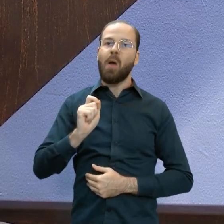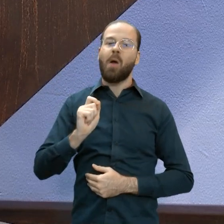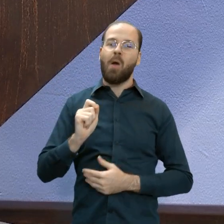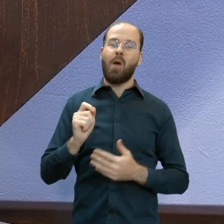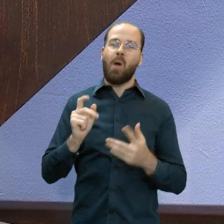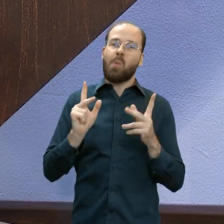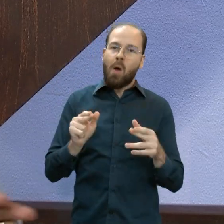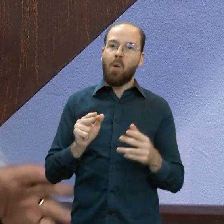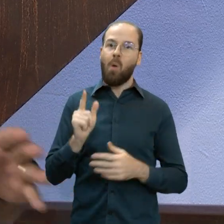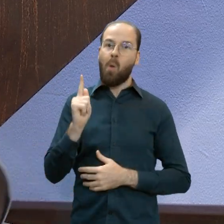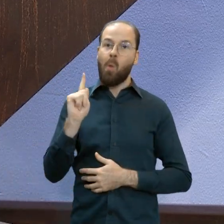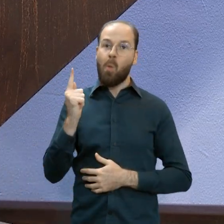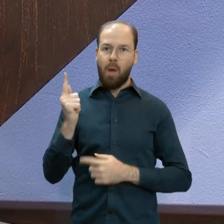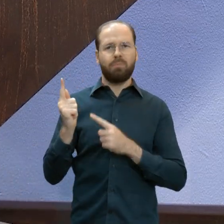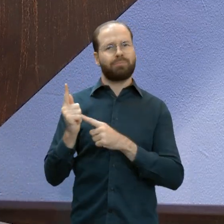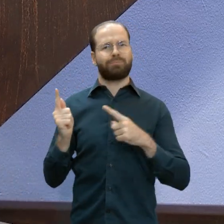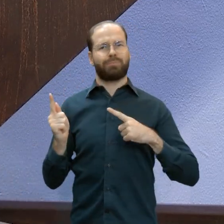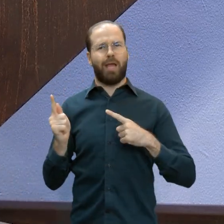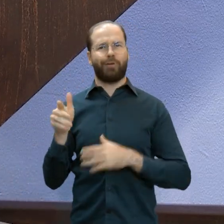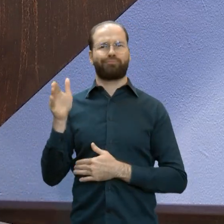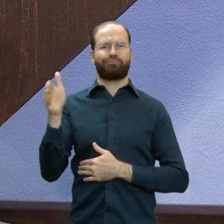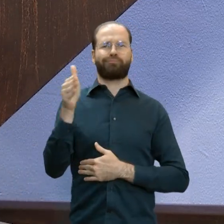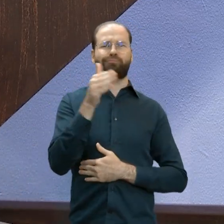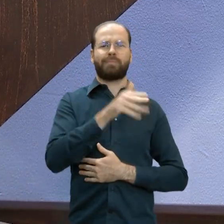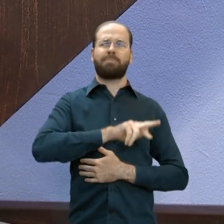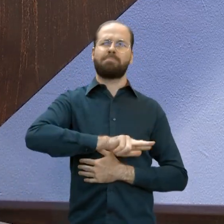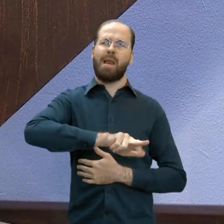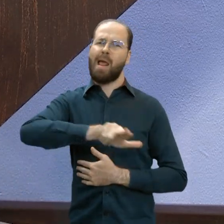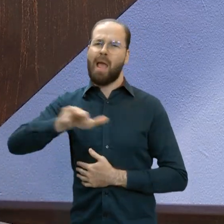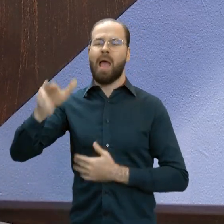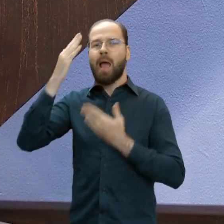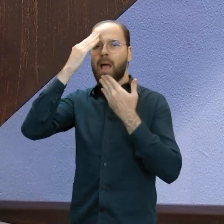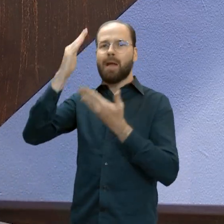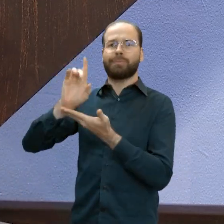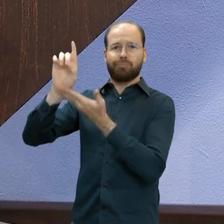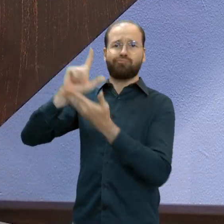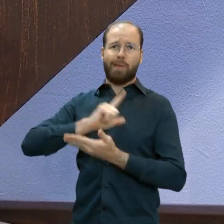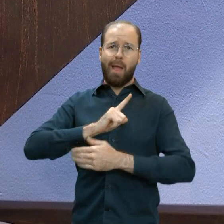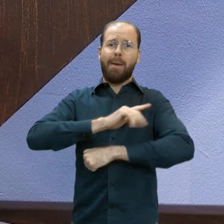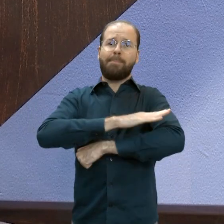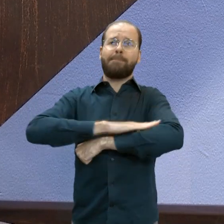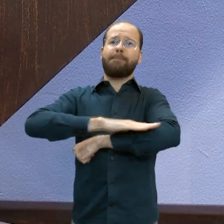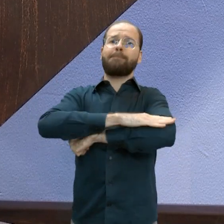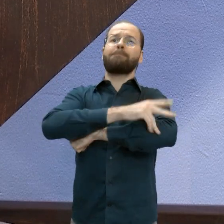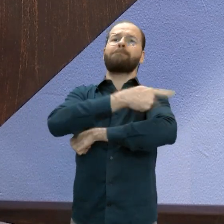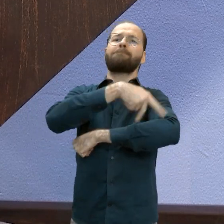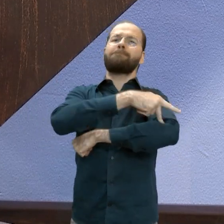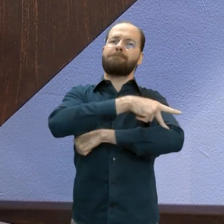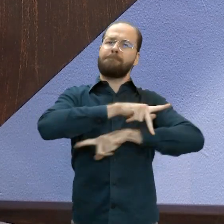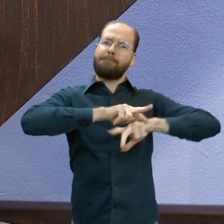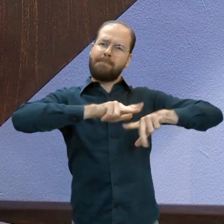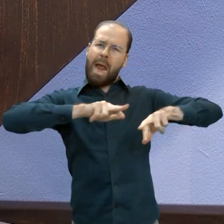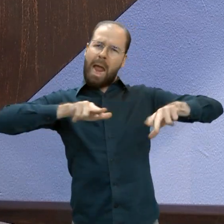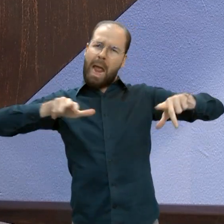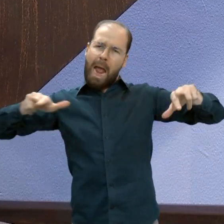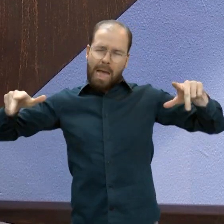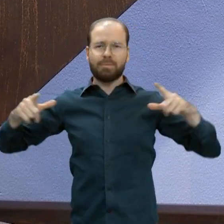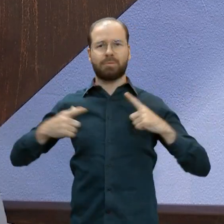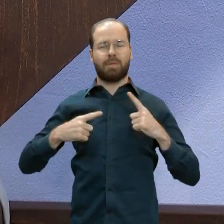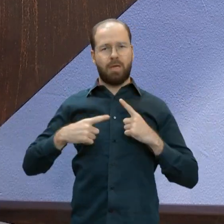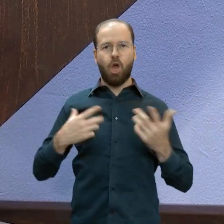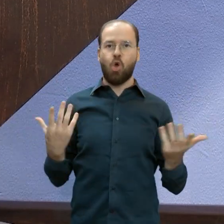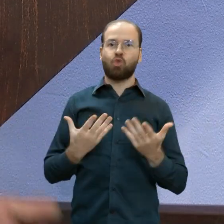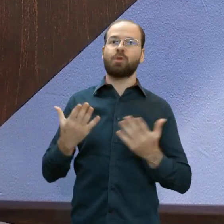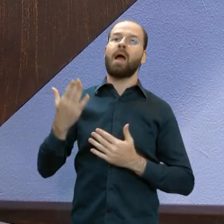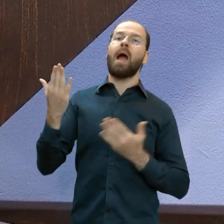também, Goiânia que você pode ir para qualquer lugar, parque, Goiânia, graças a Deus, é recheada de parque, você pode ir no final da tarde, nesse período agora